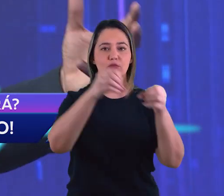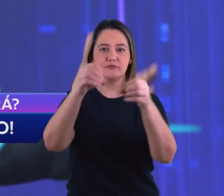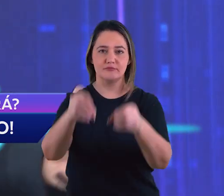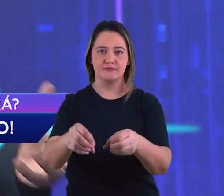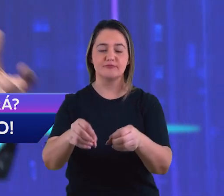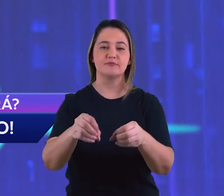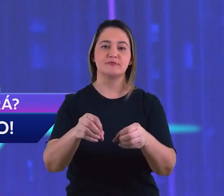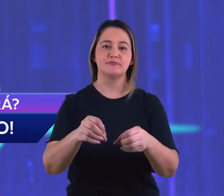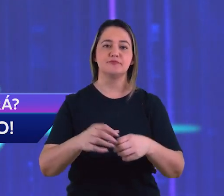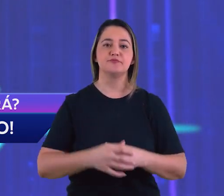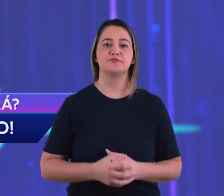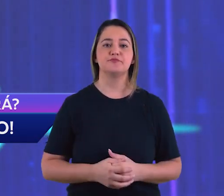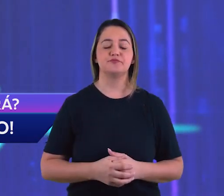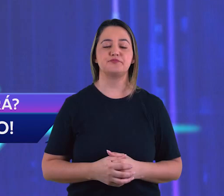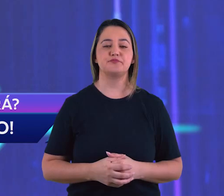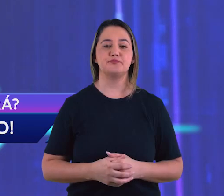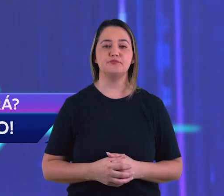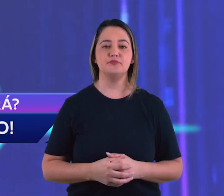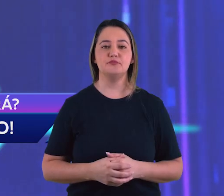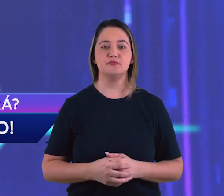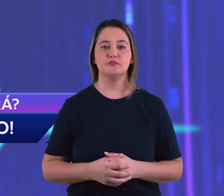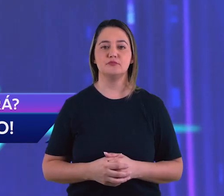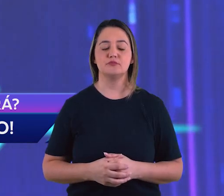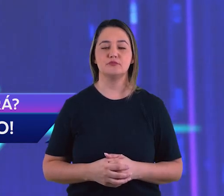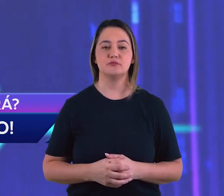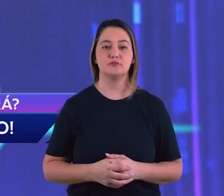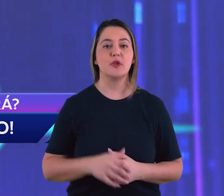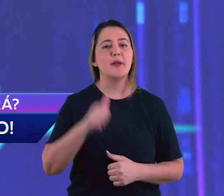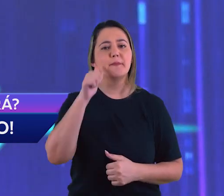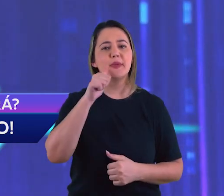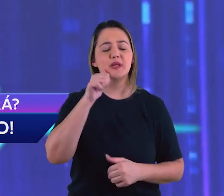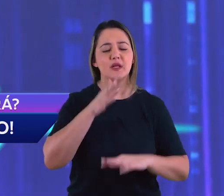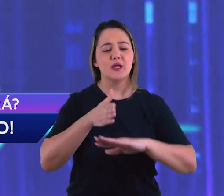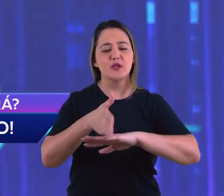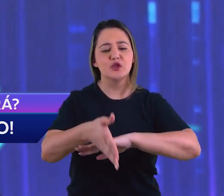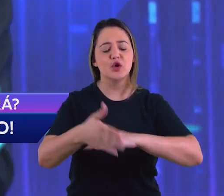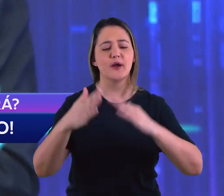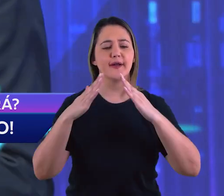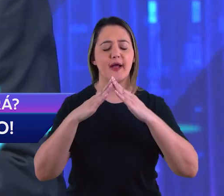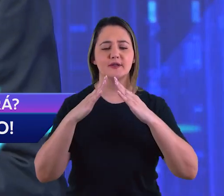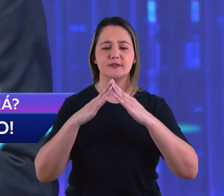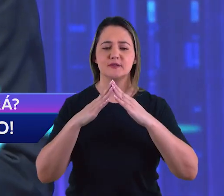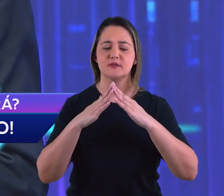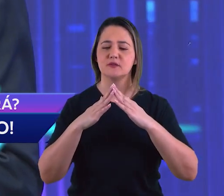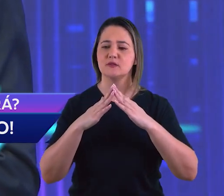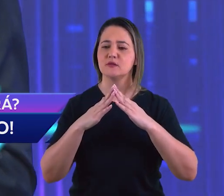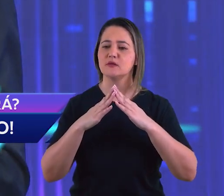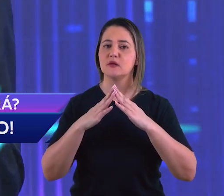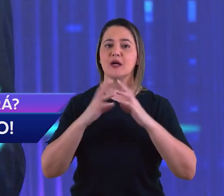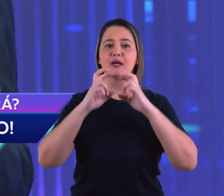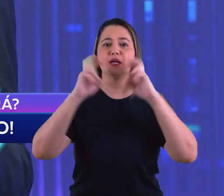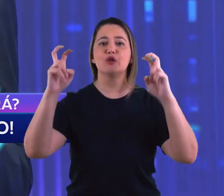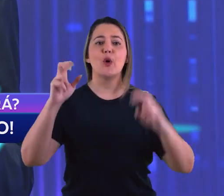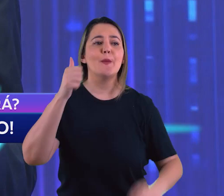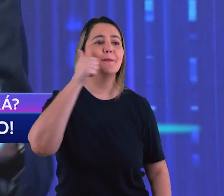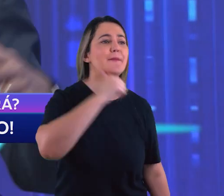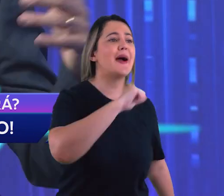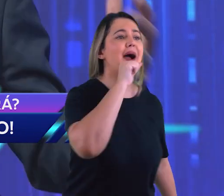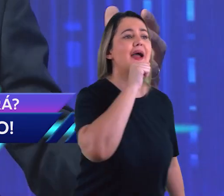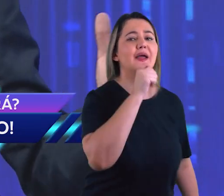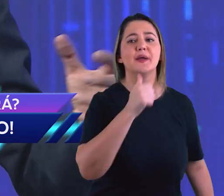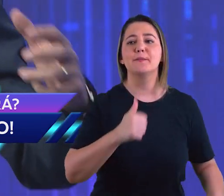casa da vizinha e buscou a filha e a levou para casa. A menina, quando entrou, começou a